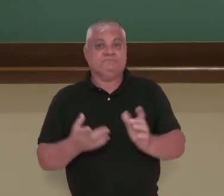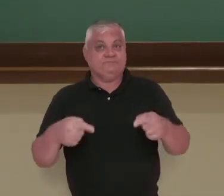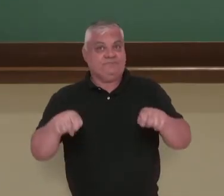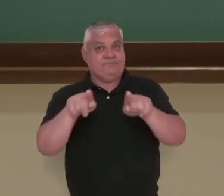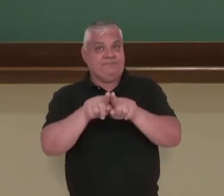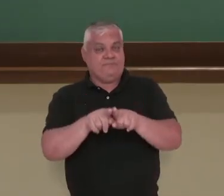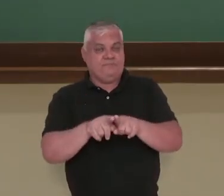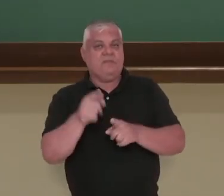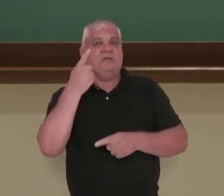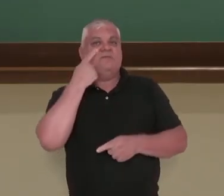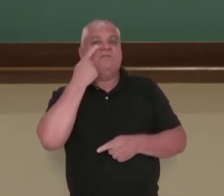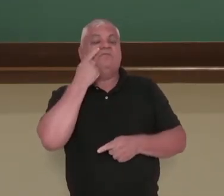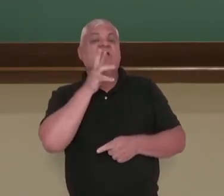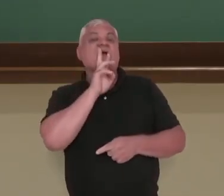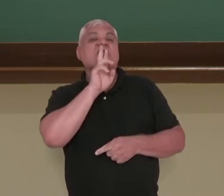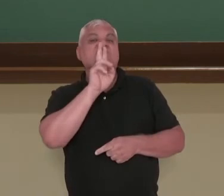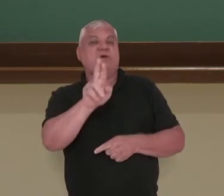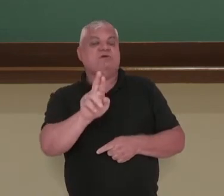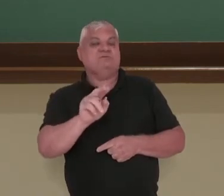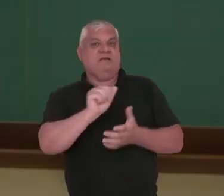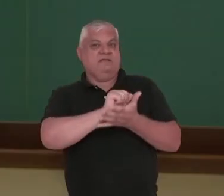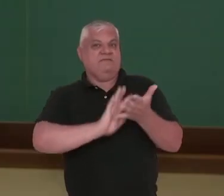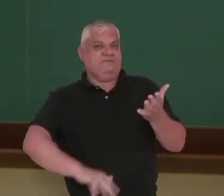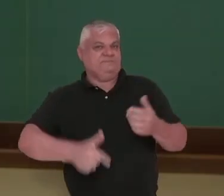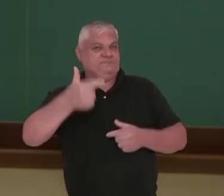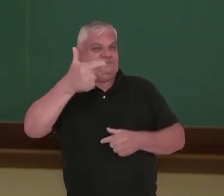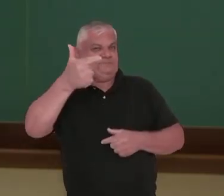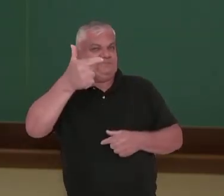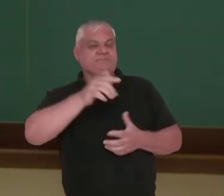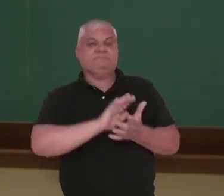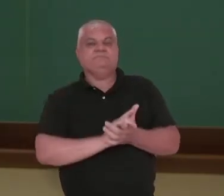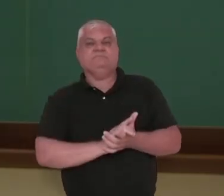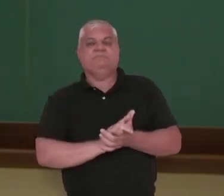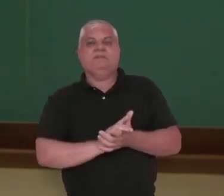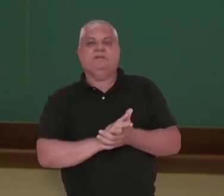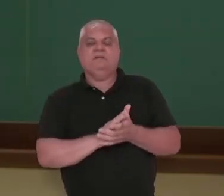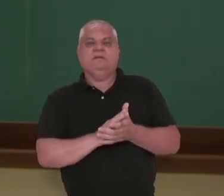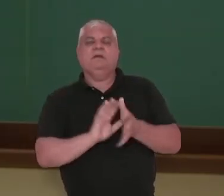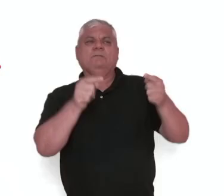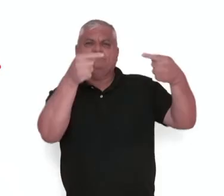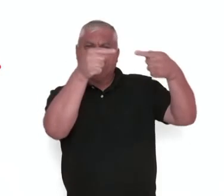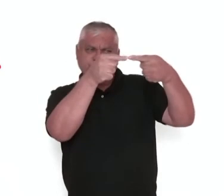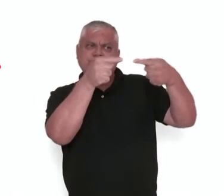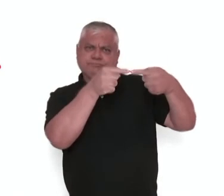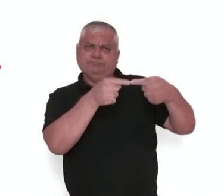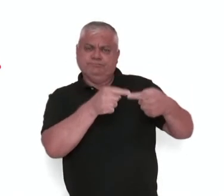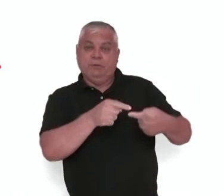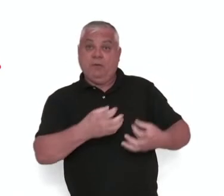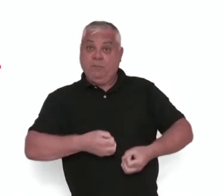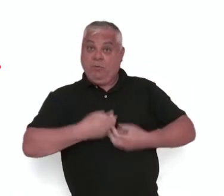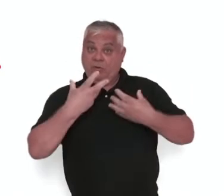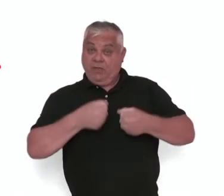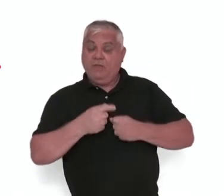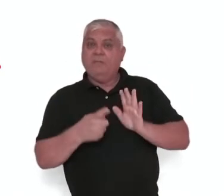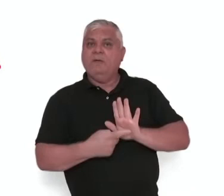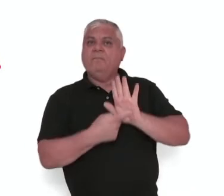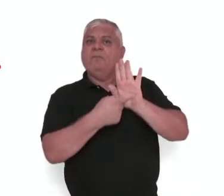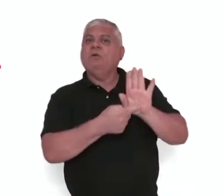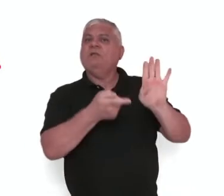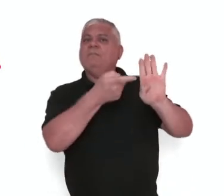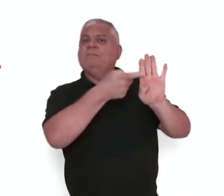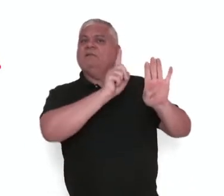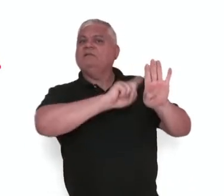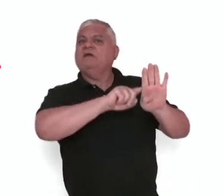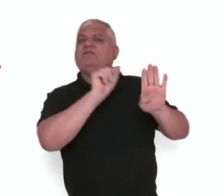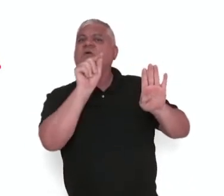Voltei, gabaritar contigo a atividade 2. Então, ao citar o que cabe e o que não cabe no poema, o eu lírico traz uma metáfora